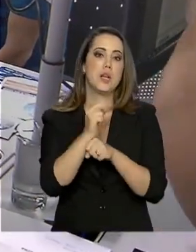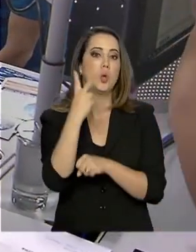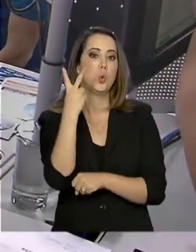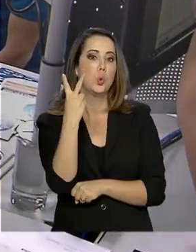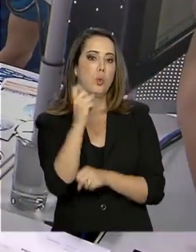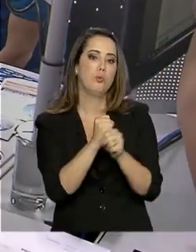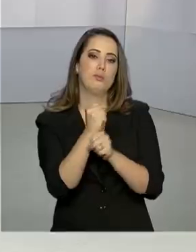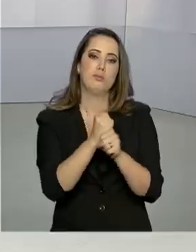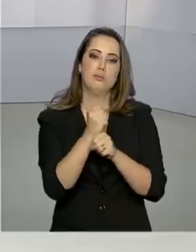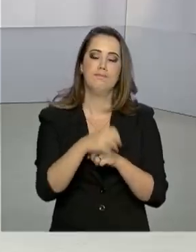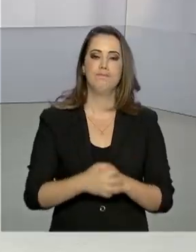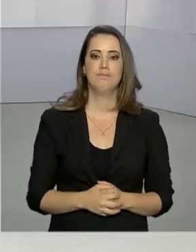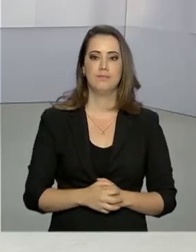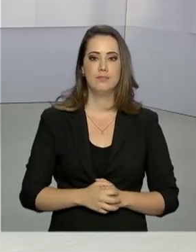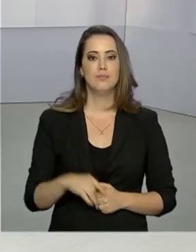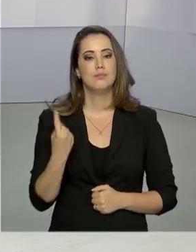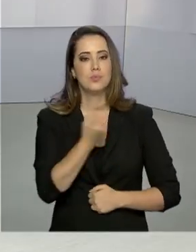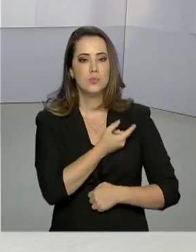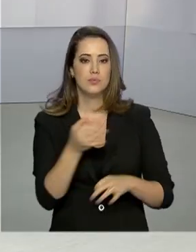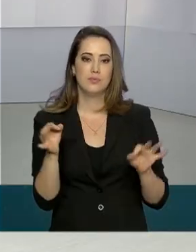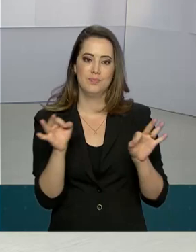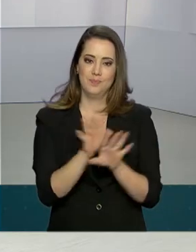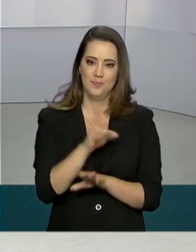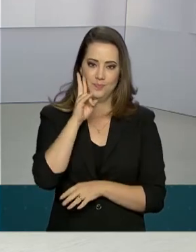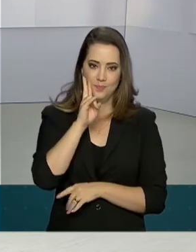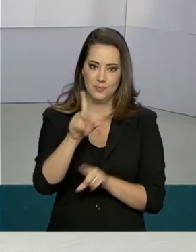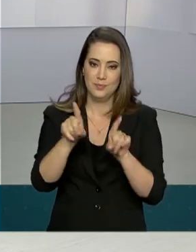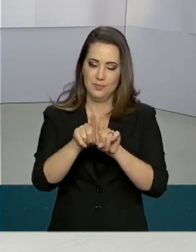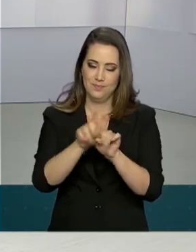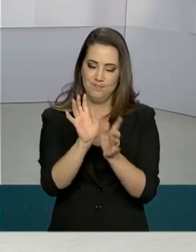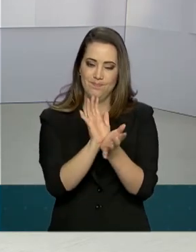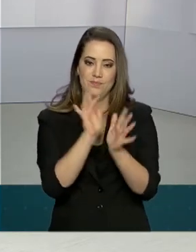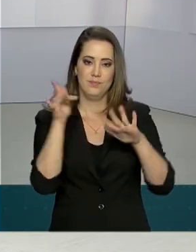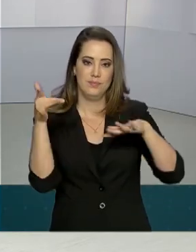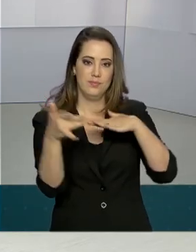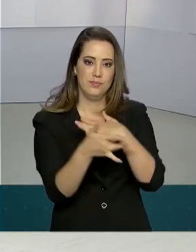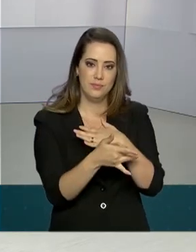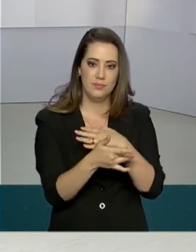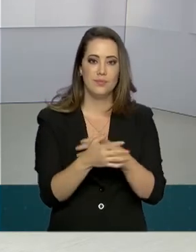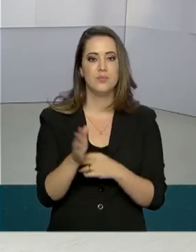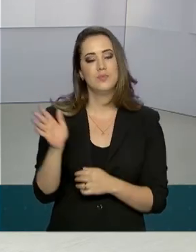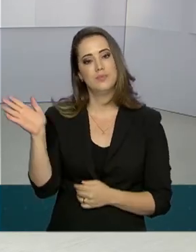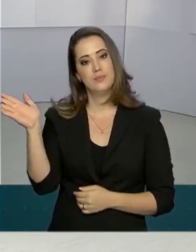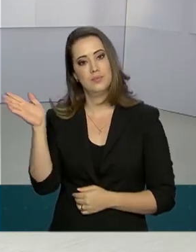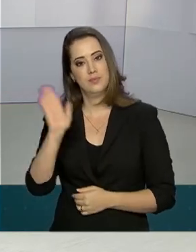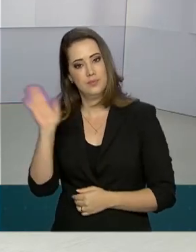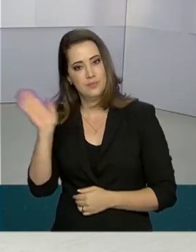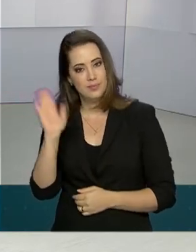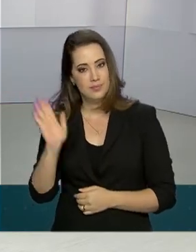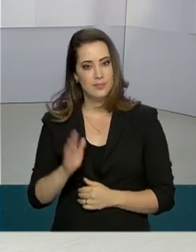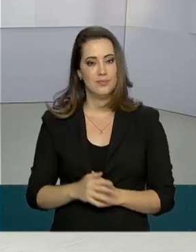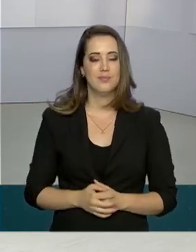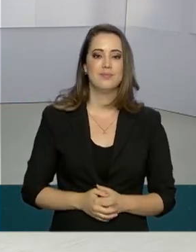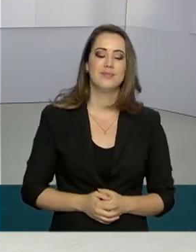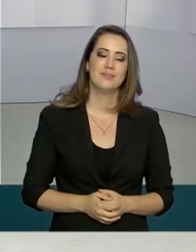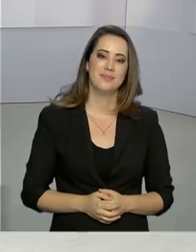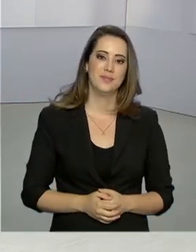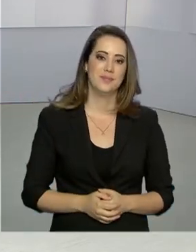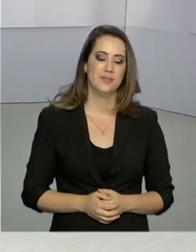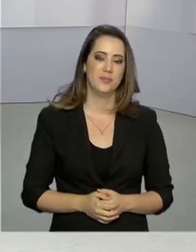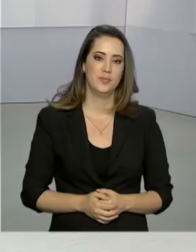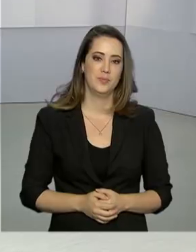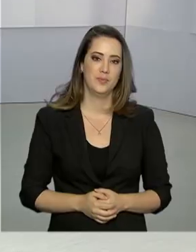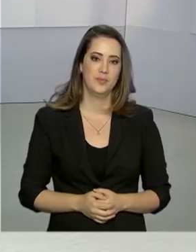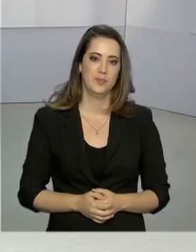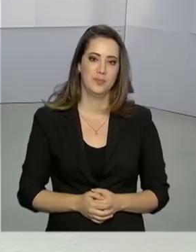anos. Nós ficamos por aqui. Você pode nos acompanhar também pelas redes sociais. Nos vemos então na próxima edição.